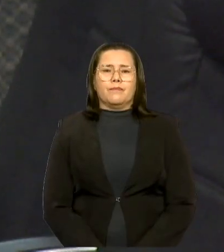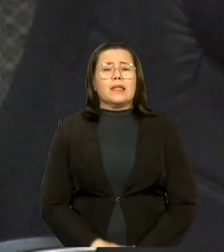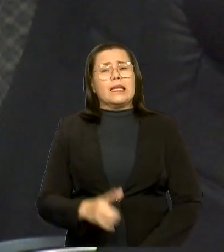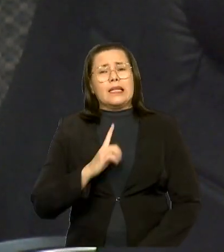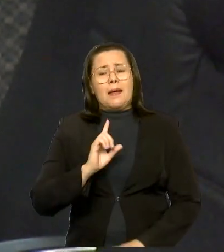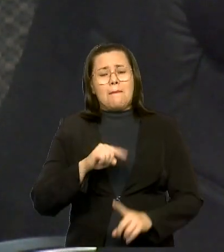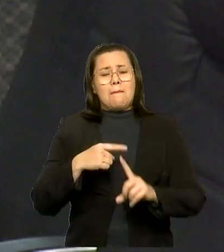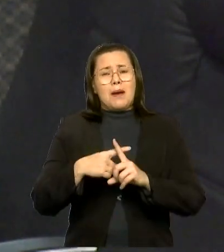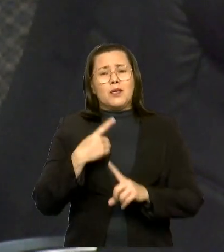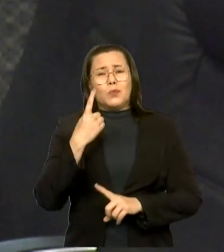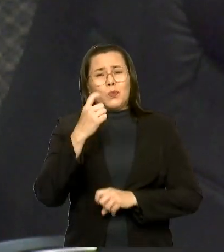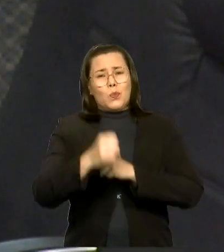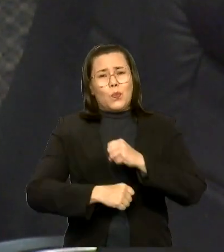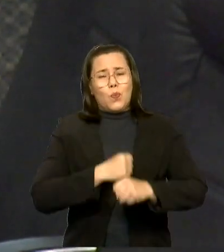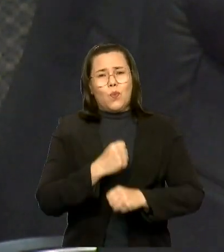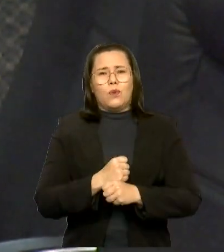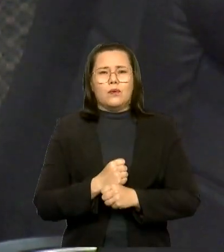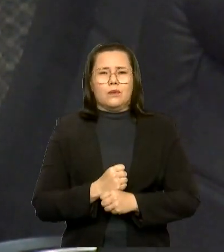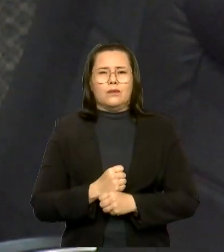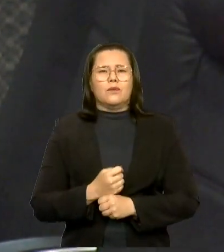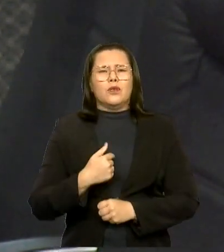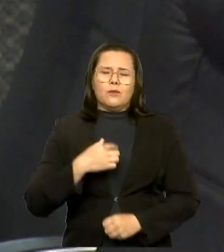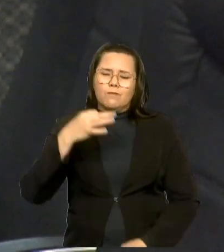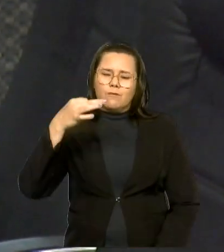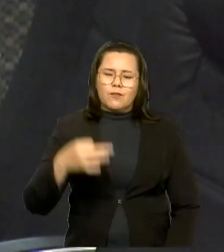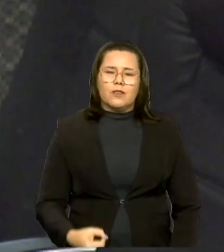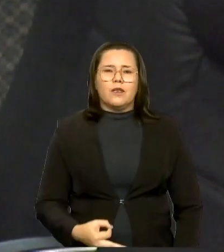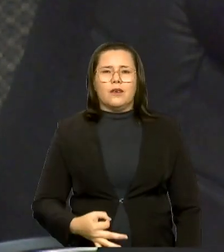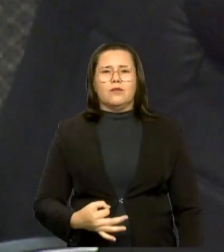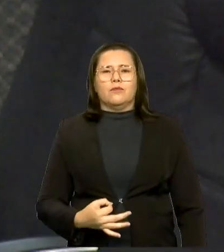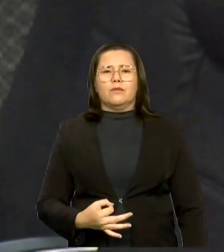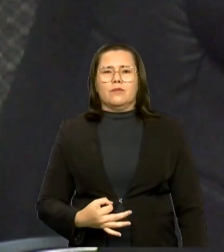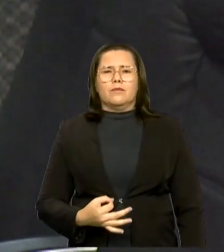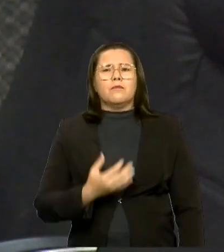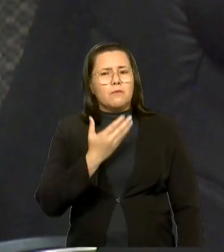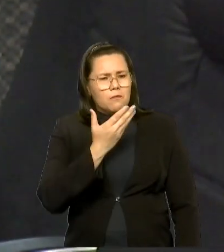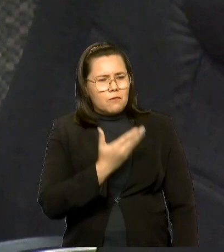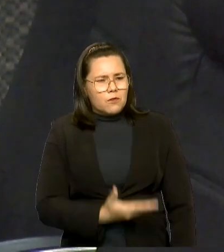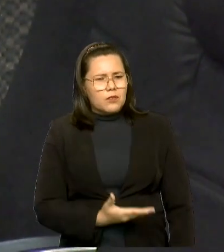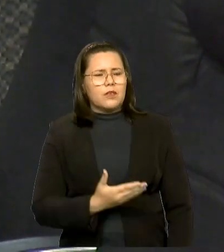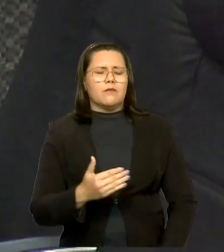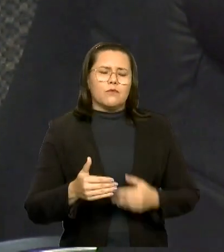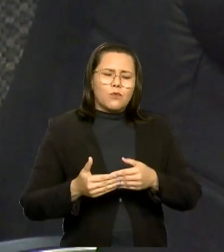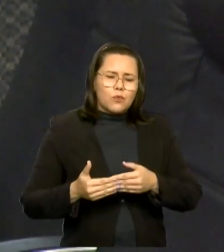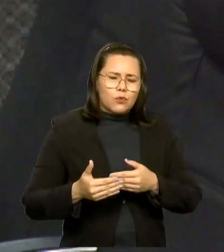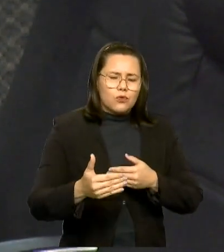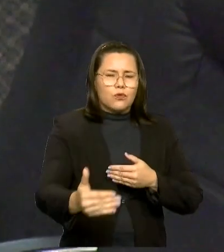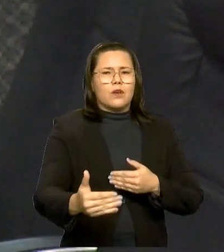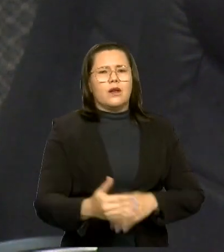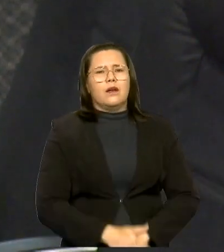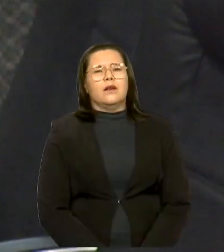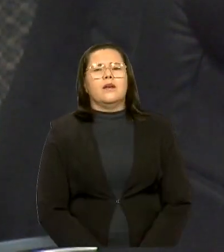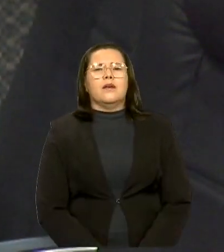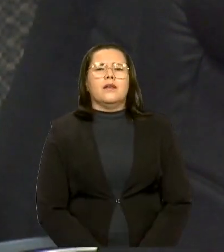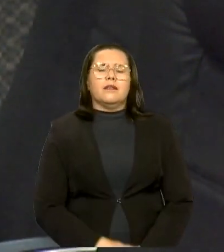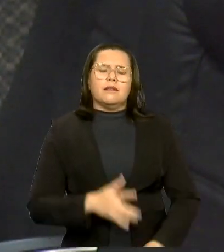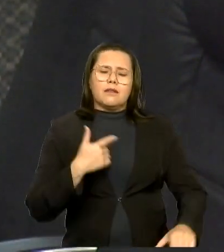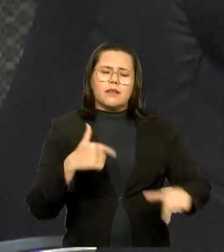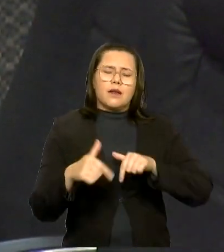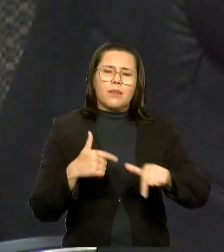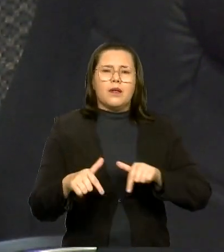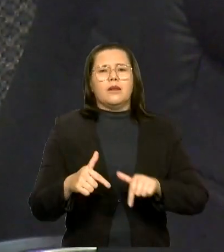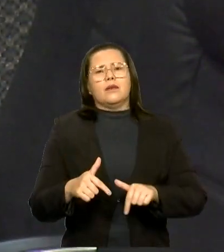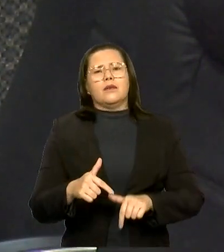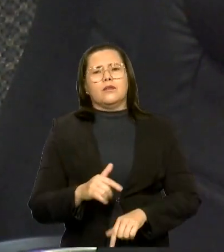Com certeza, o senhor, Vossa Excelência, continuará a dando a sua contribuição, com a